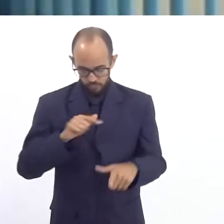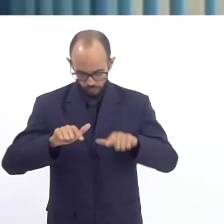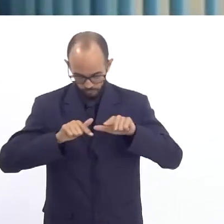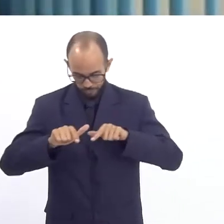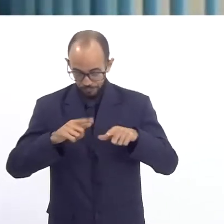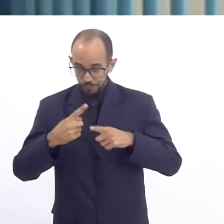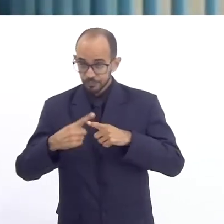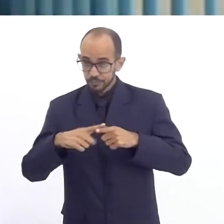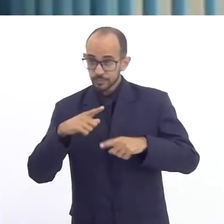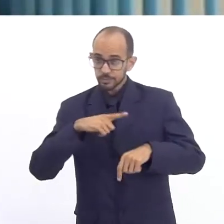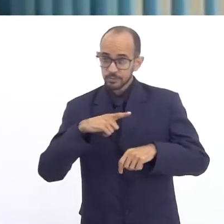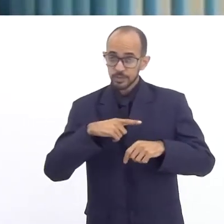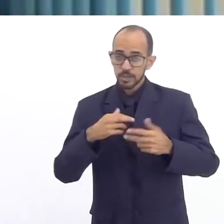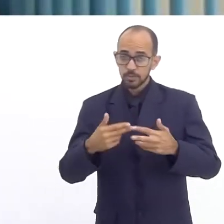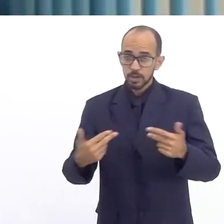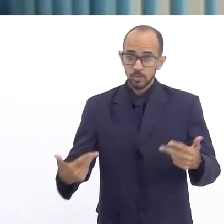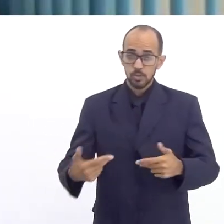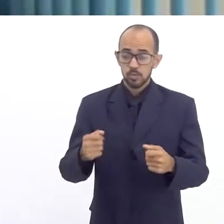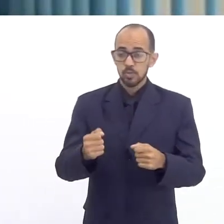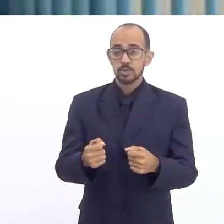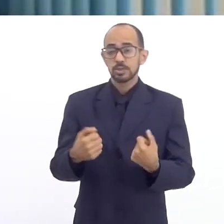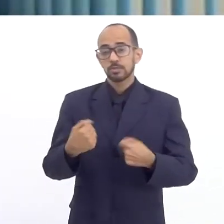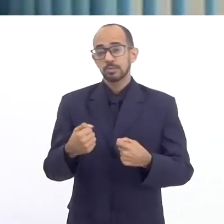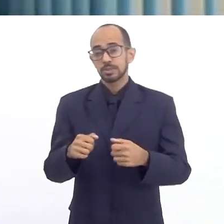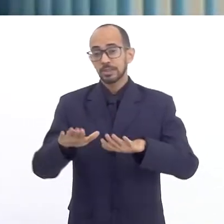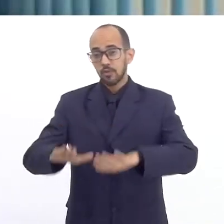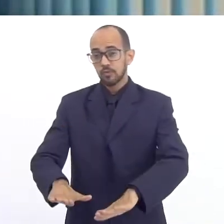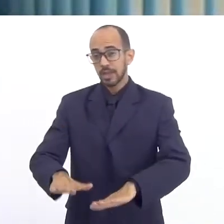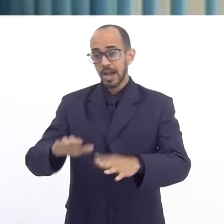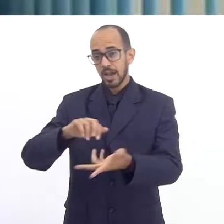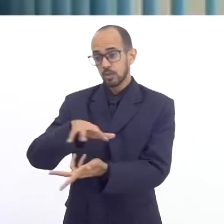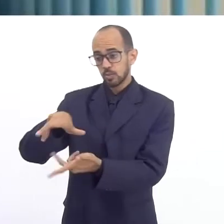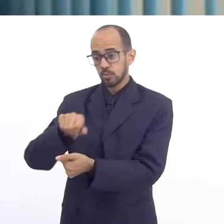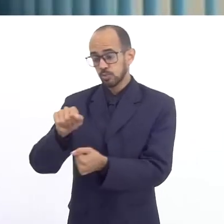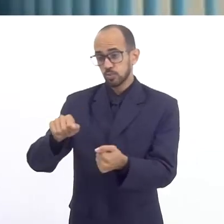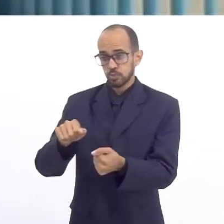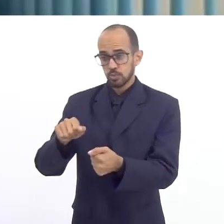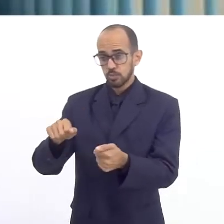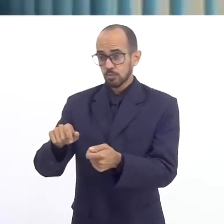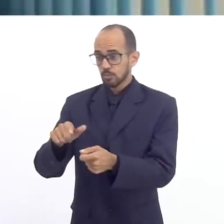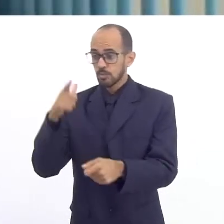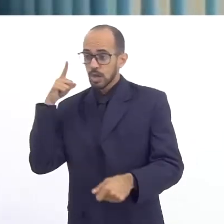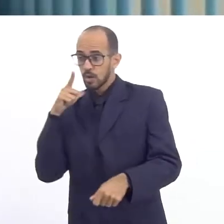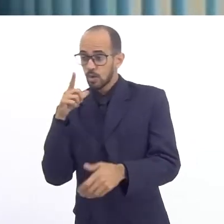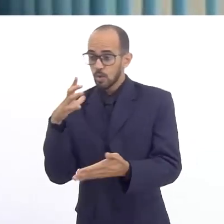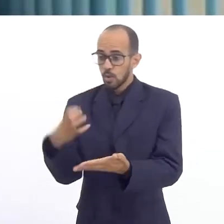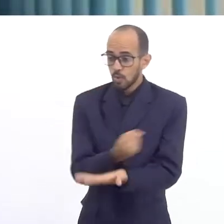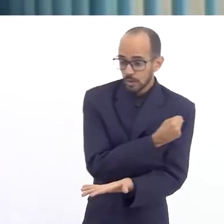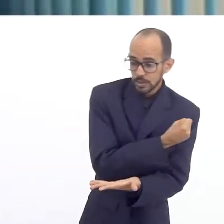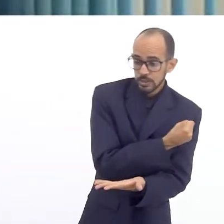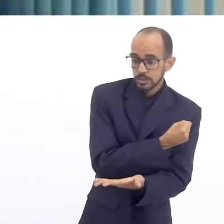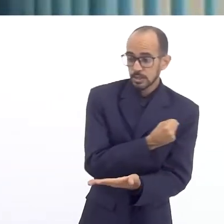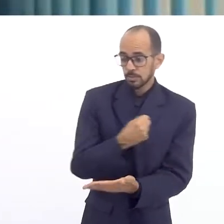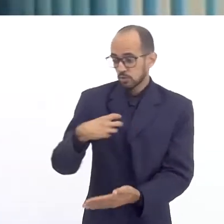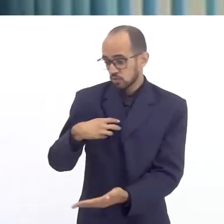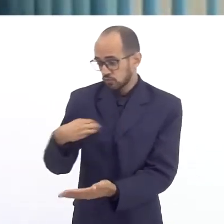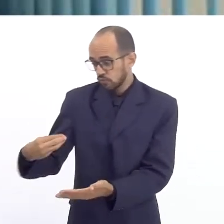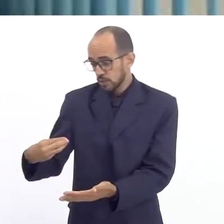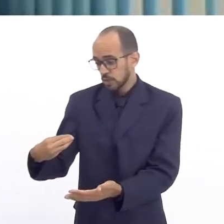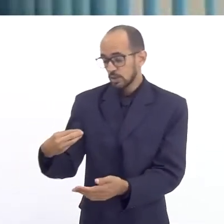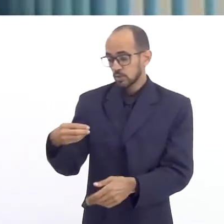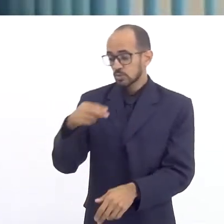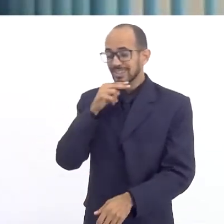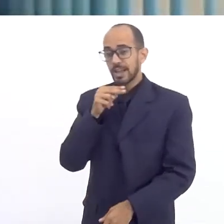gente tem alguma coisa para deixar no mundo, né? Algum legado para os nossos filhos,